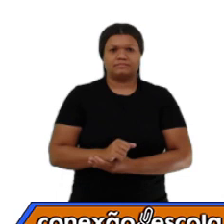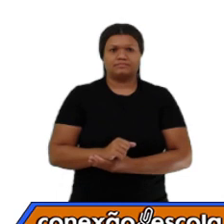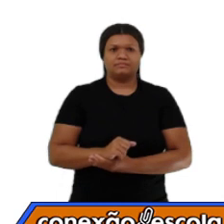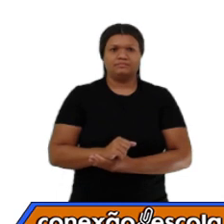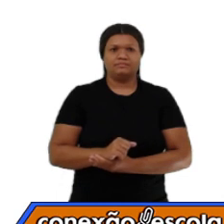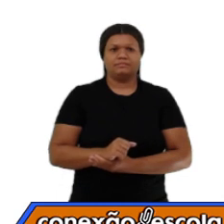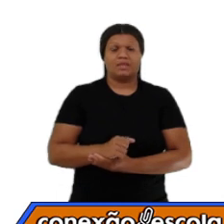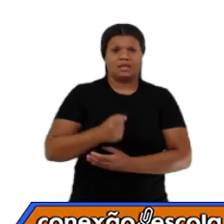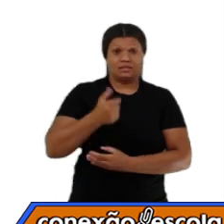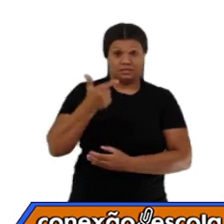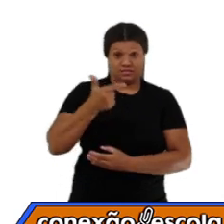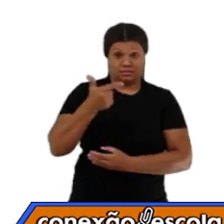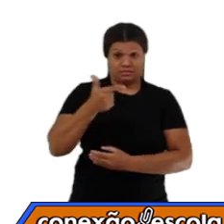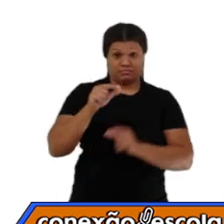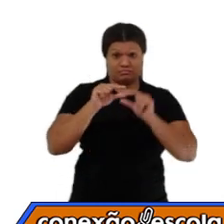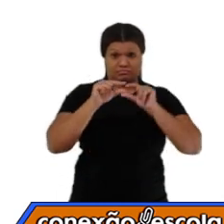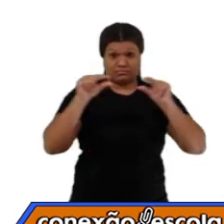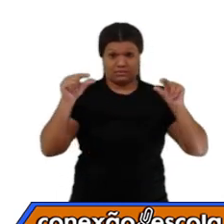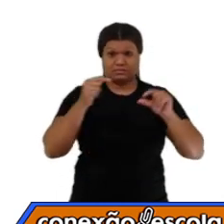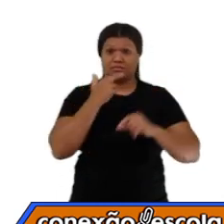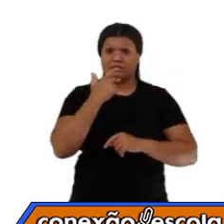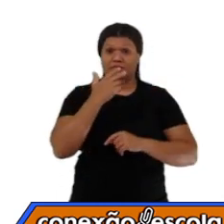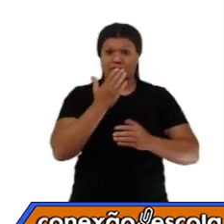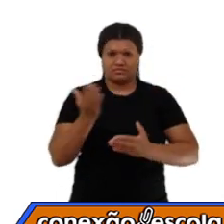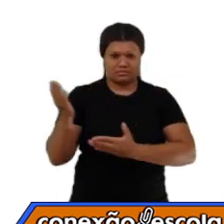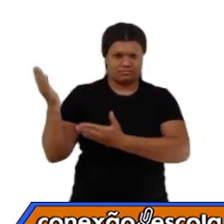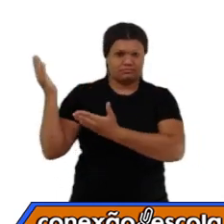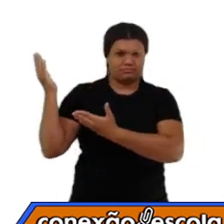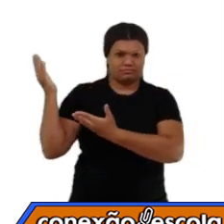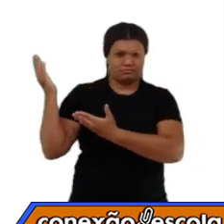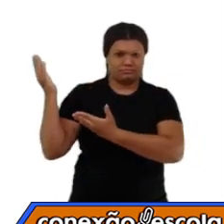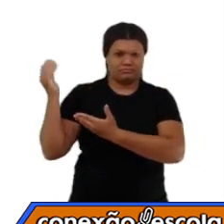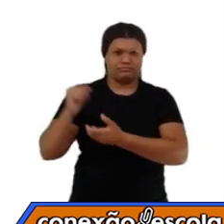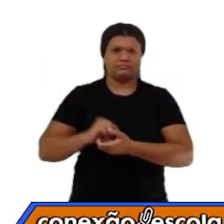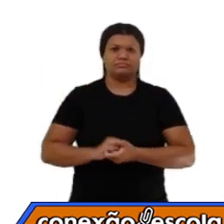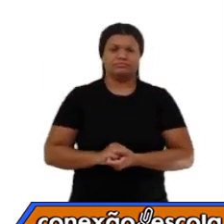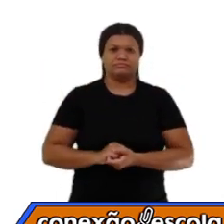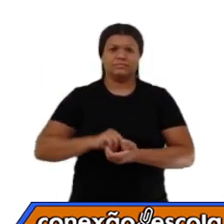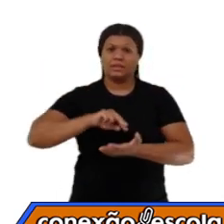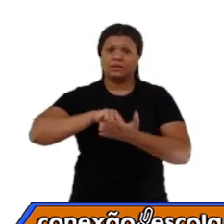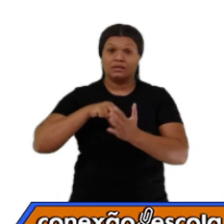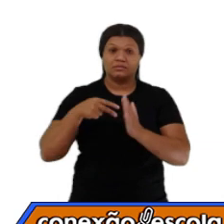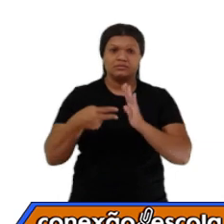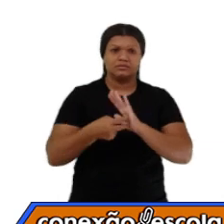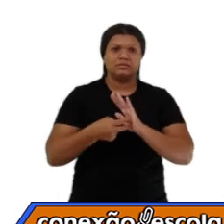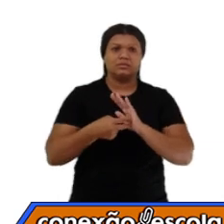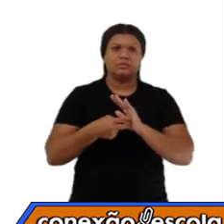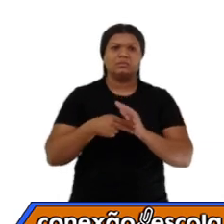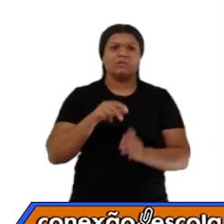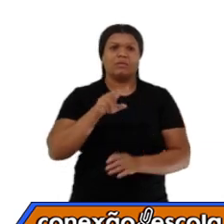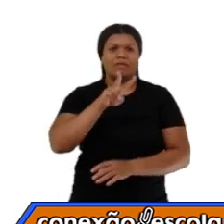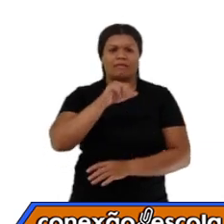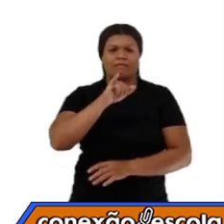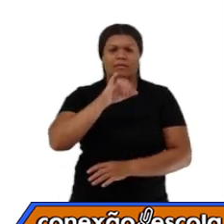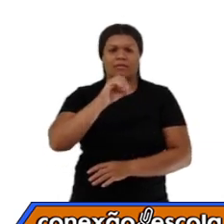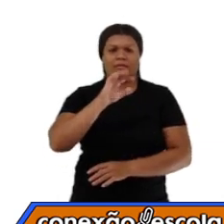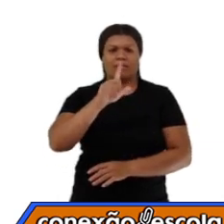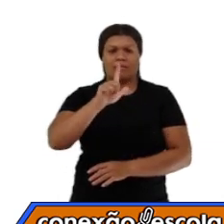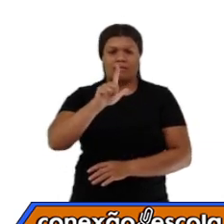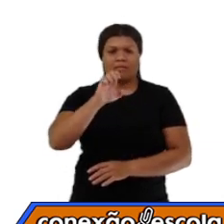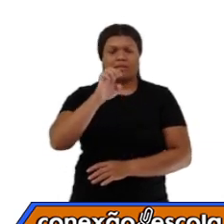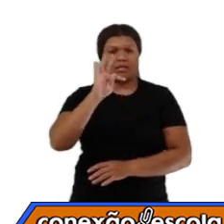Depois, na segunda linha, violets are blue, que significa violetas são azuis em